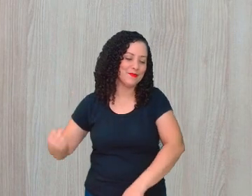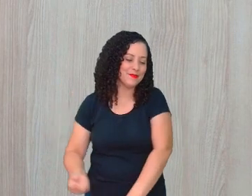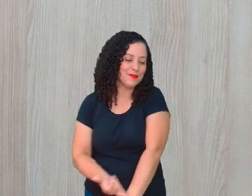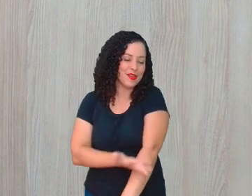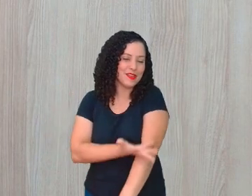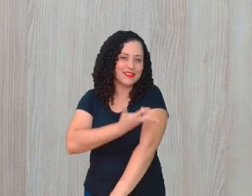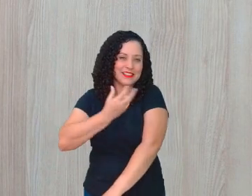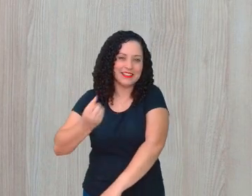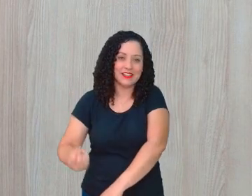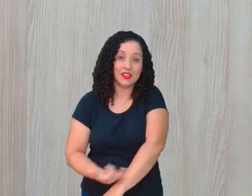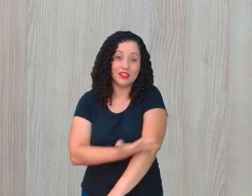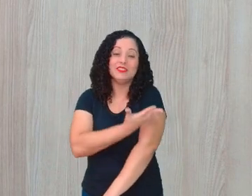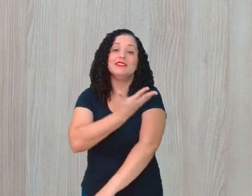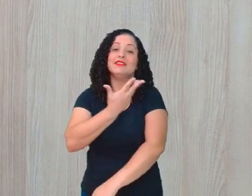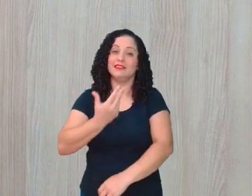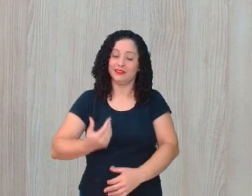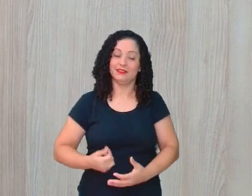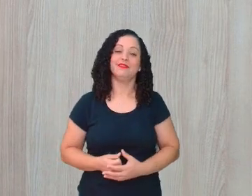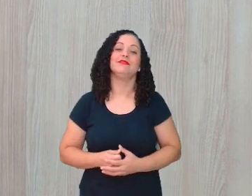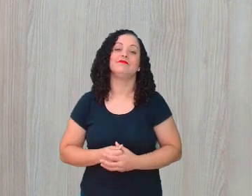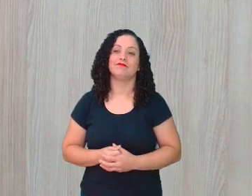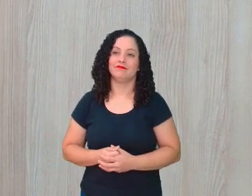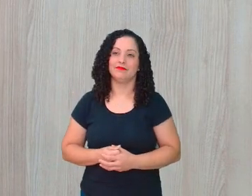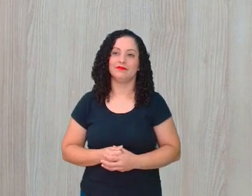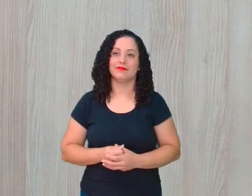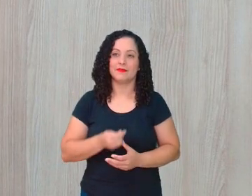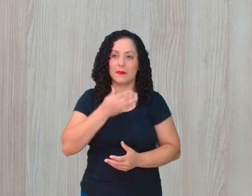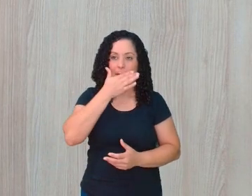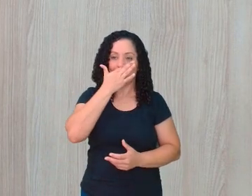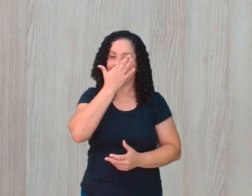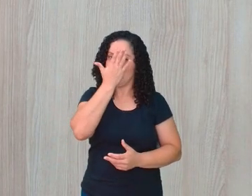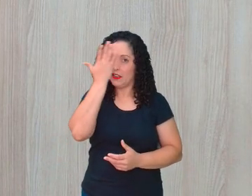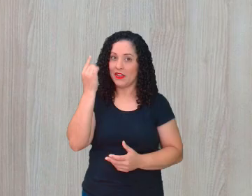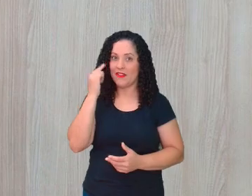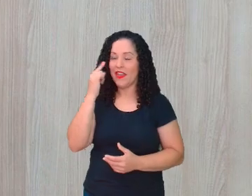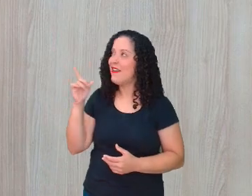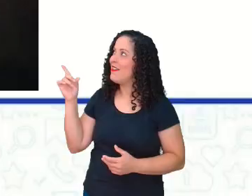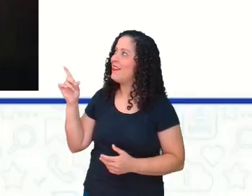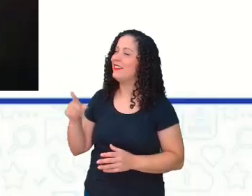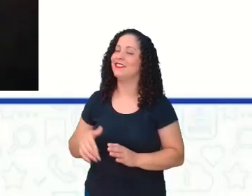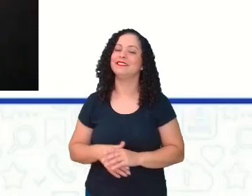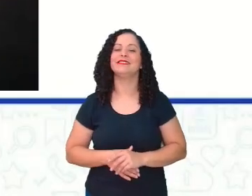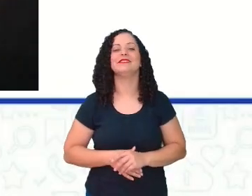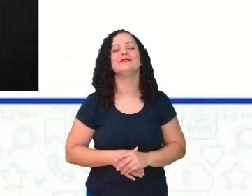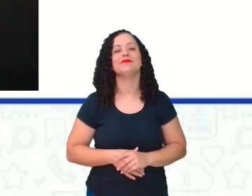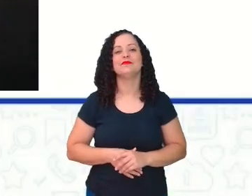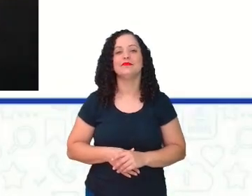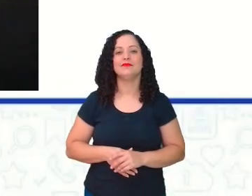nosso sensorial, né? aproximação com a voz. Vamos ouvir um pouquinho?